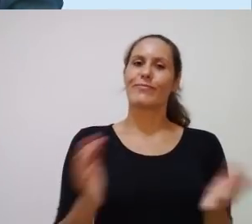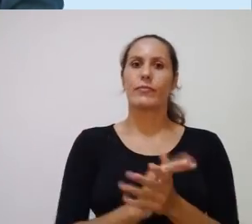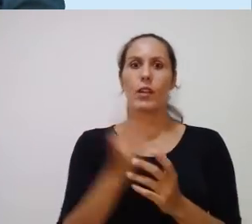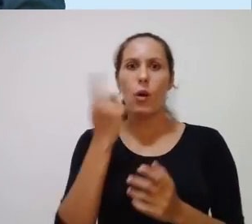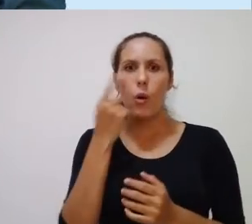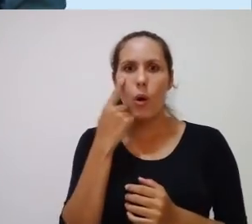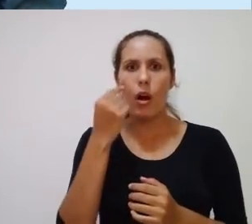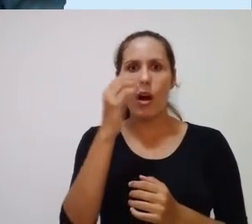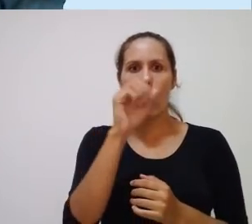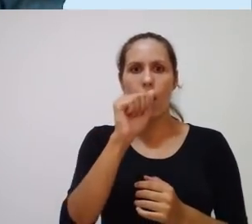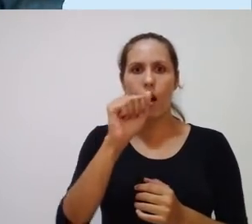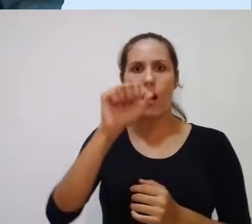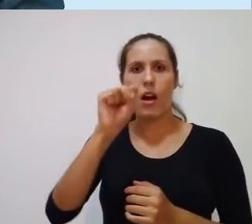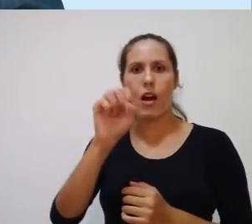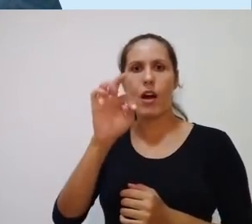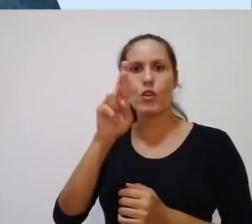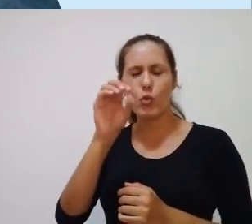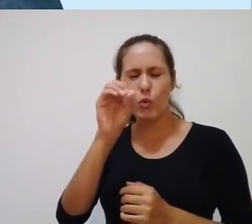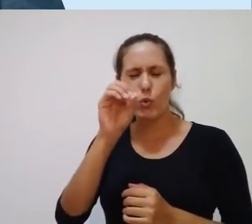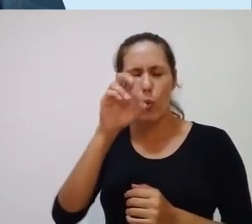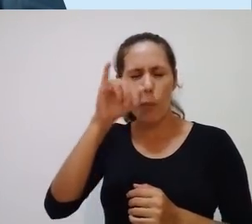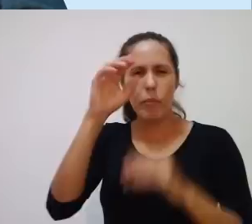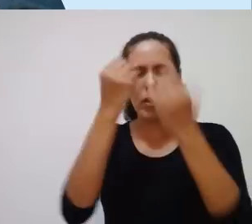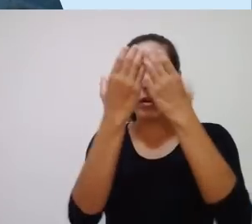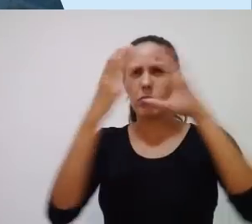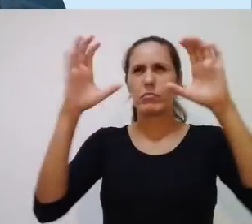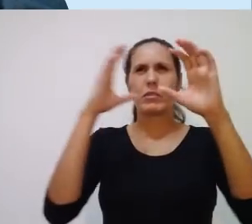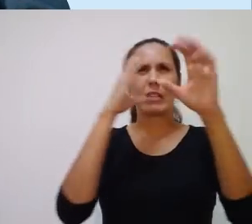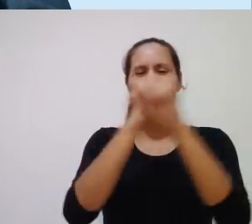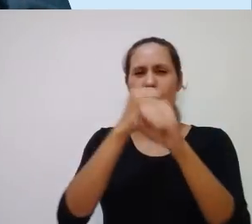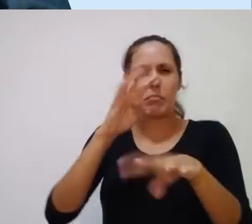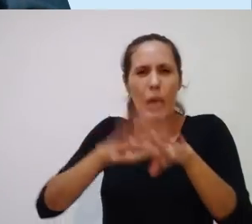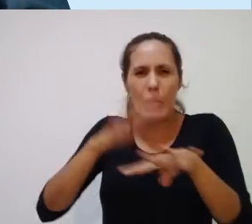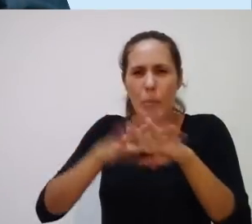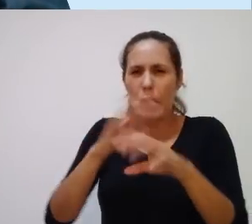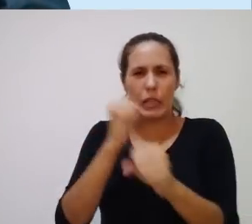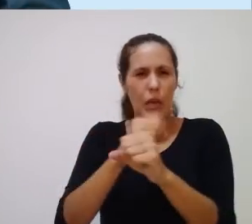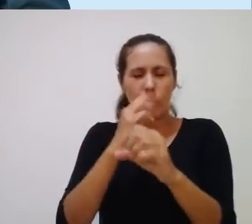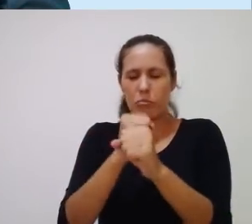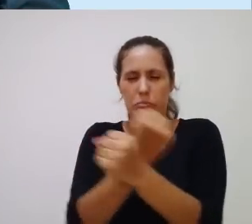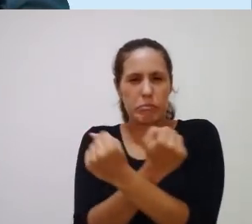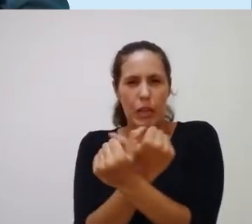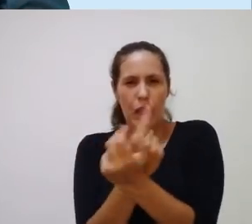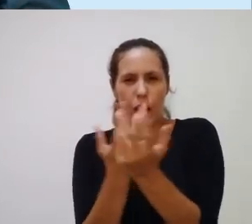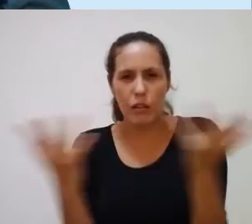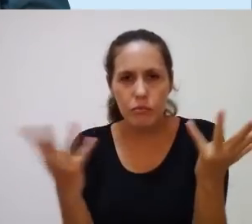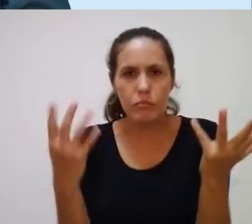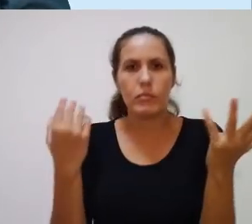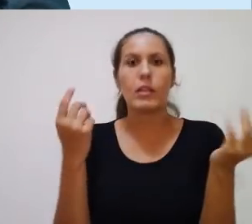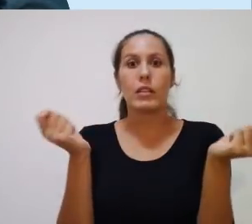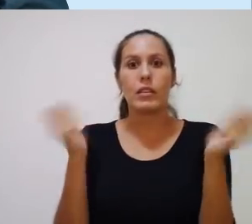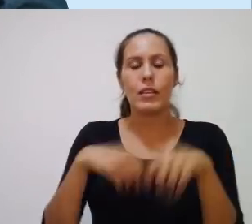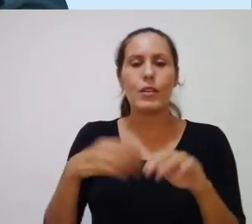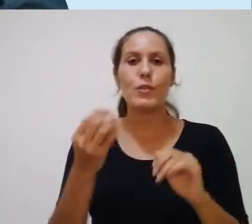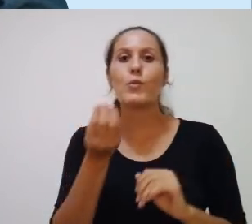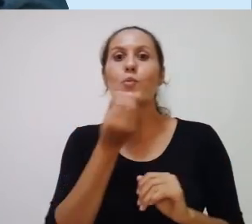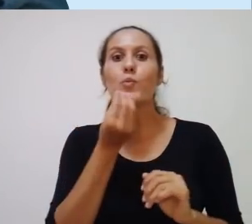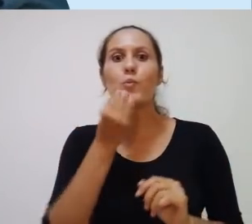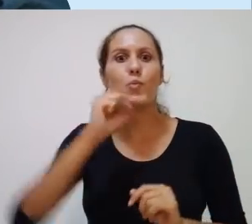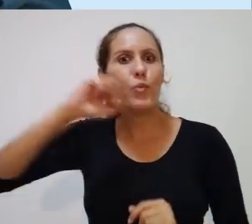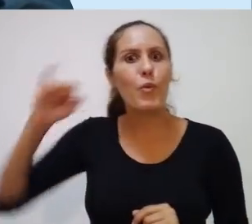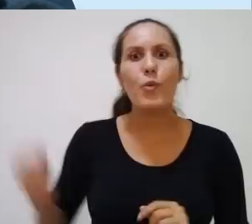uma ciência que tem muito cálculo matemático, de repente a gente tem a possibilidade de fazer uma pesquisa bibliográfica, uma